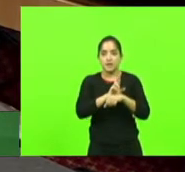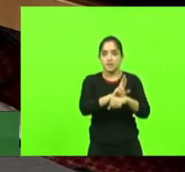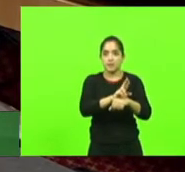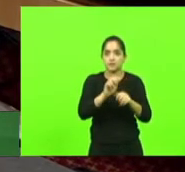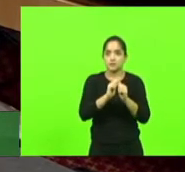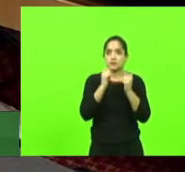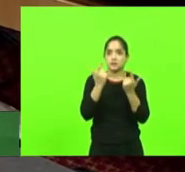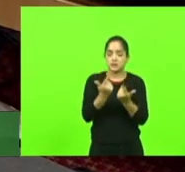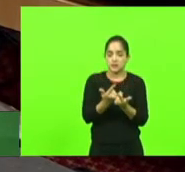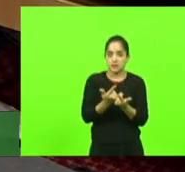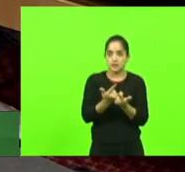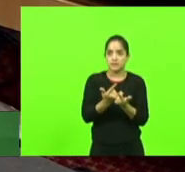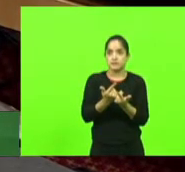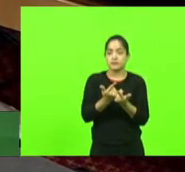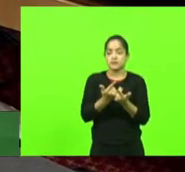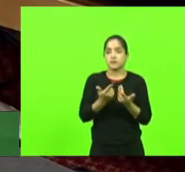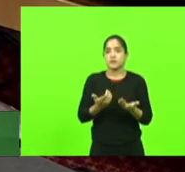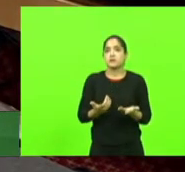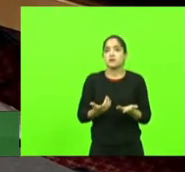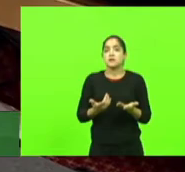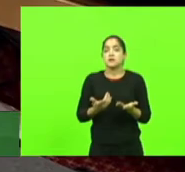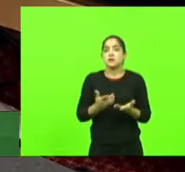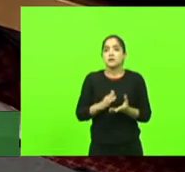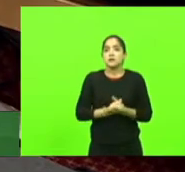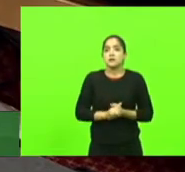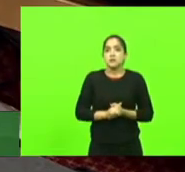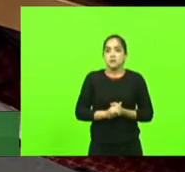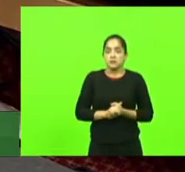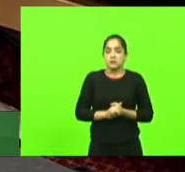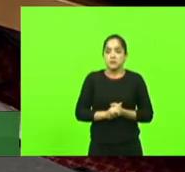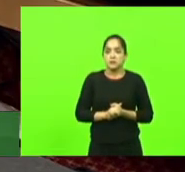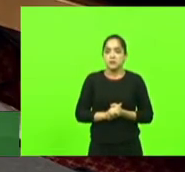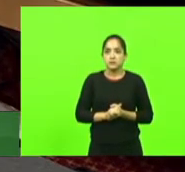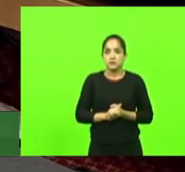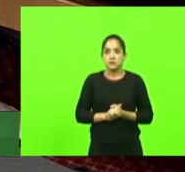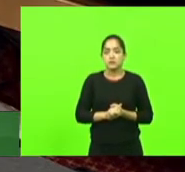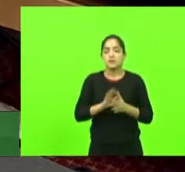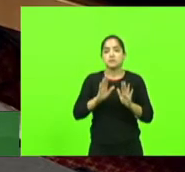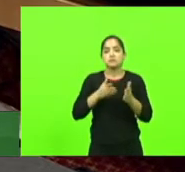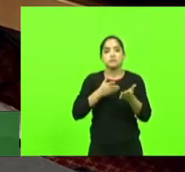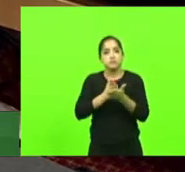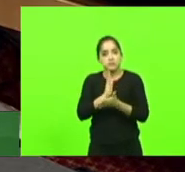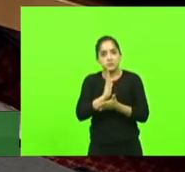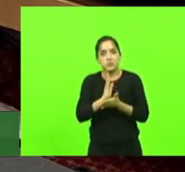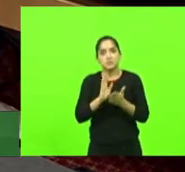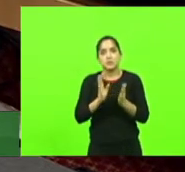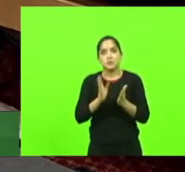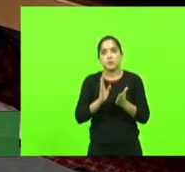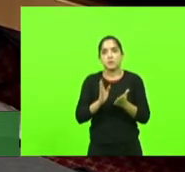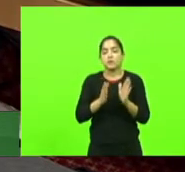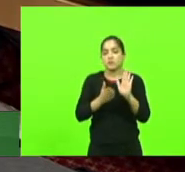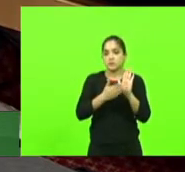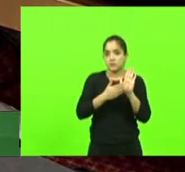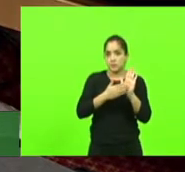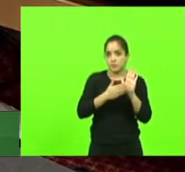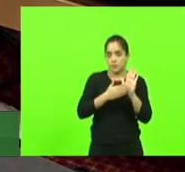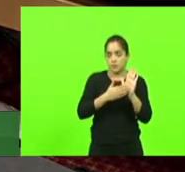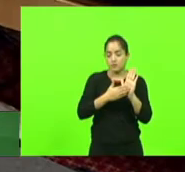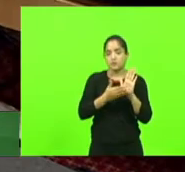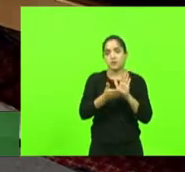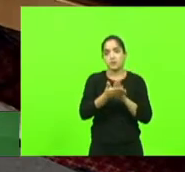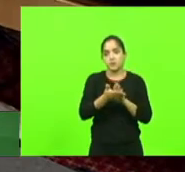casa, esse parlamento, que sempre aprovou essa medida proposta. Parabenizar